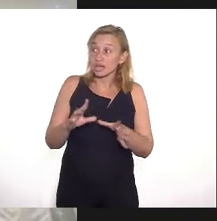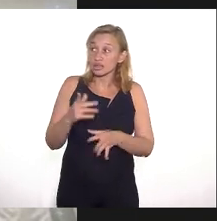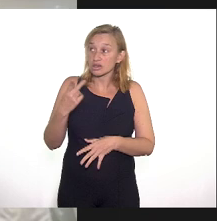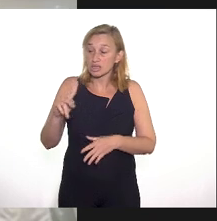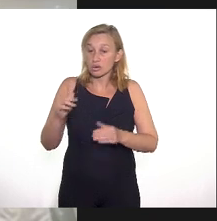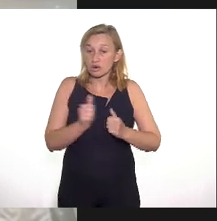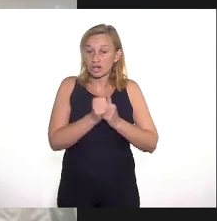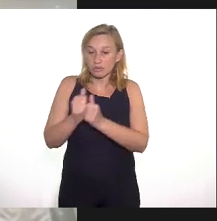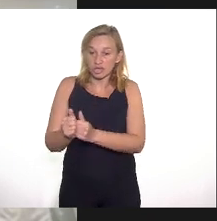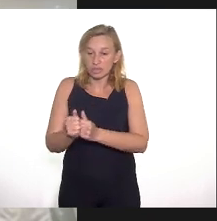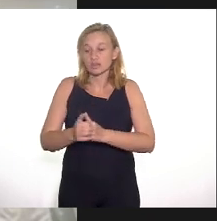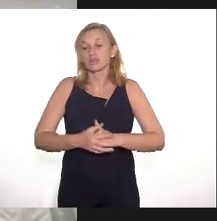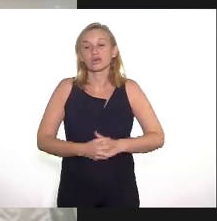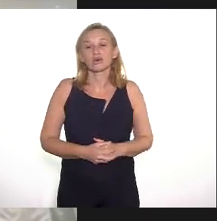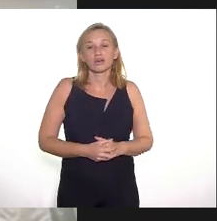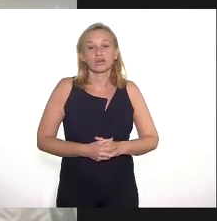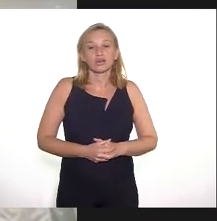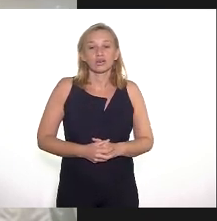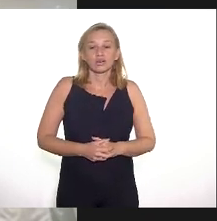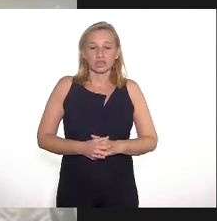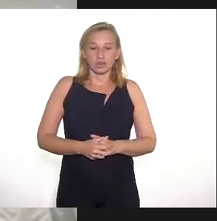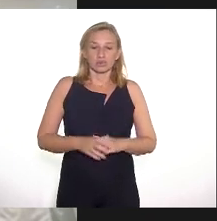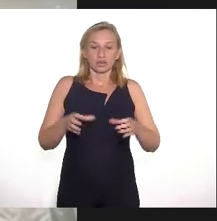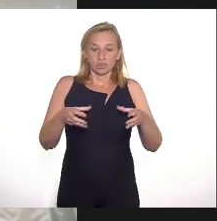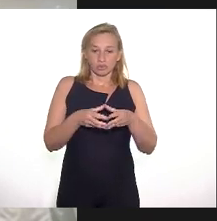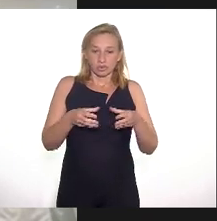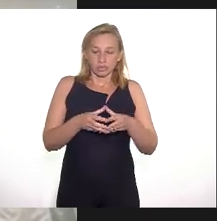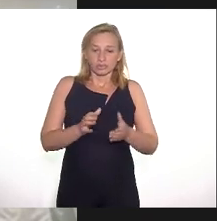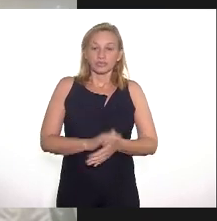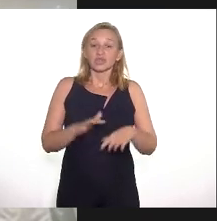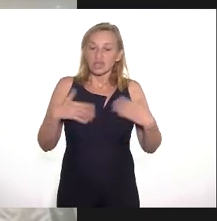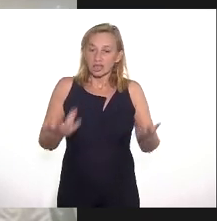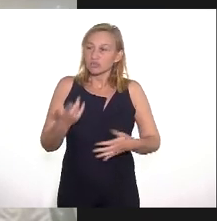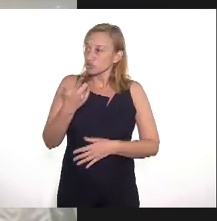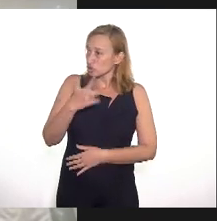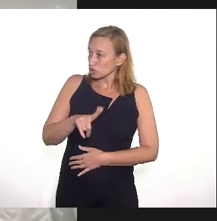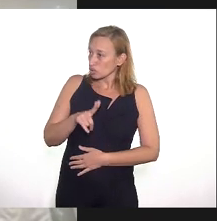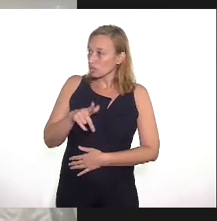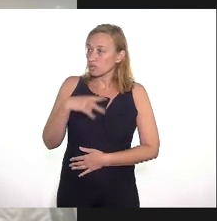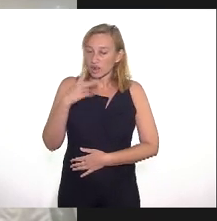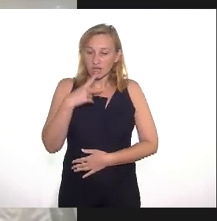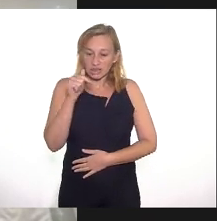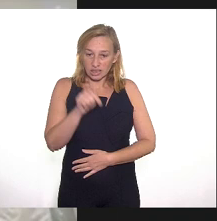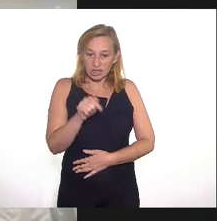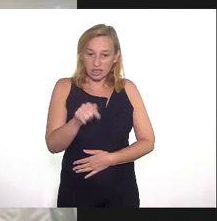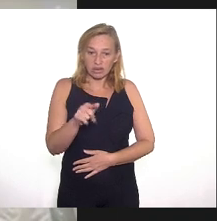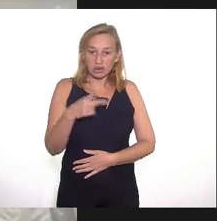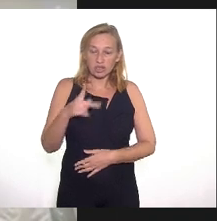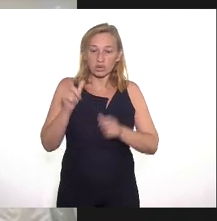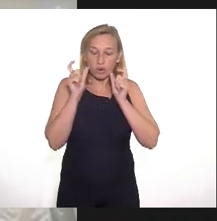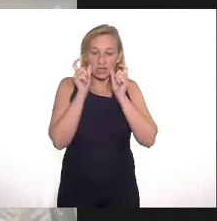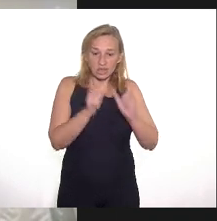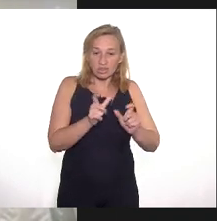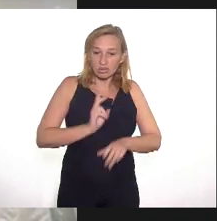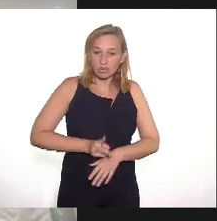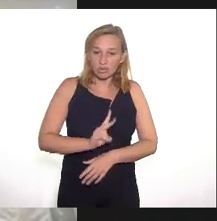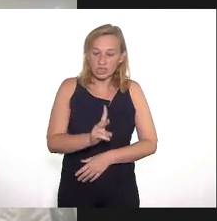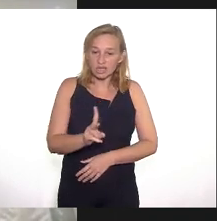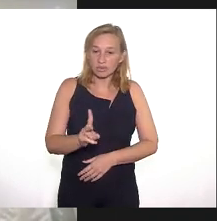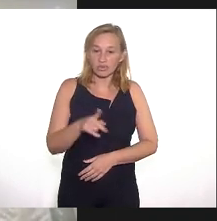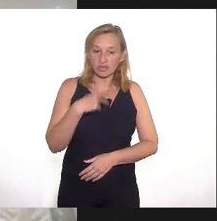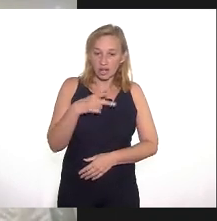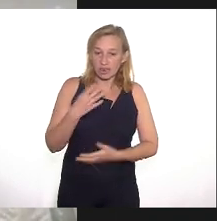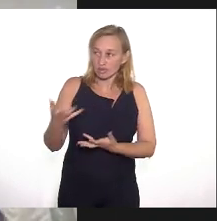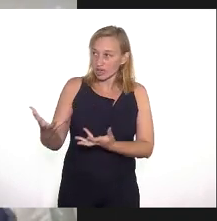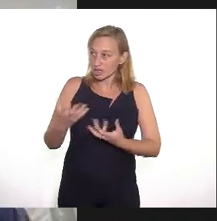seu encaminhamento, foi deliberado no âmbito da comissão. Então, mais uma vez aqui, destacando a sua atenção, como sempre tenho feito, sempre